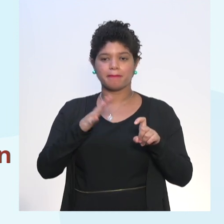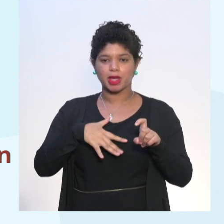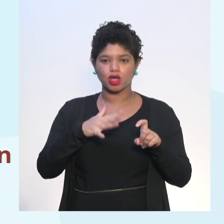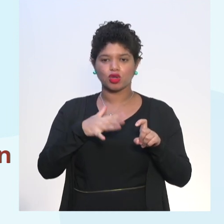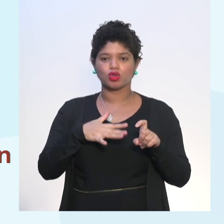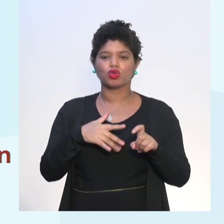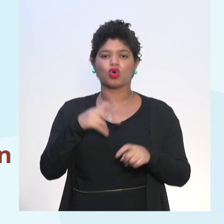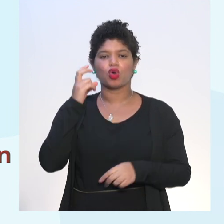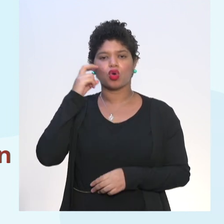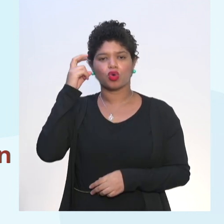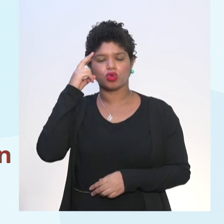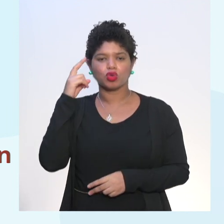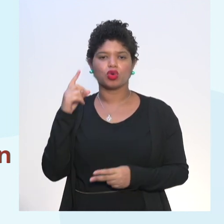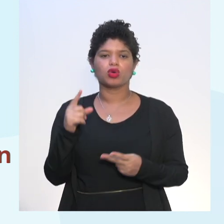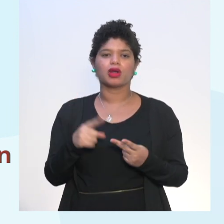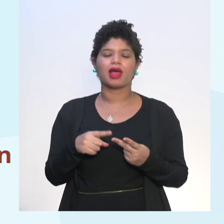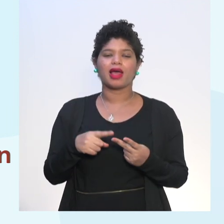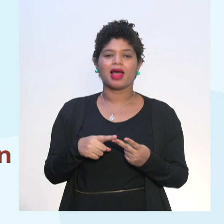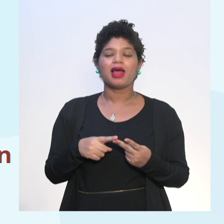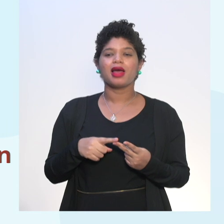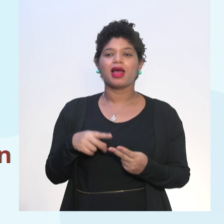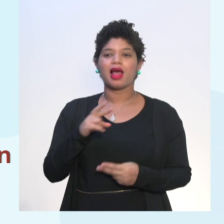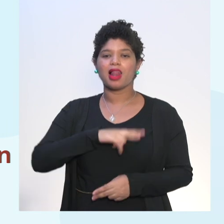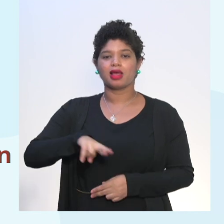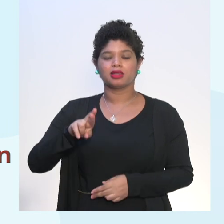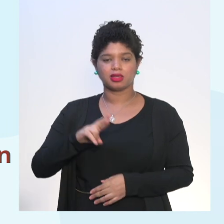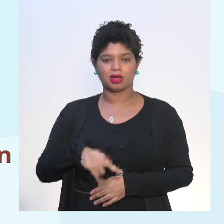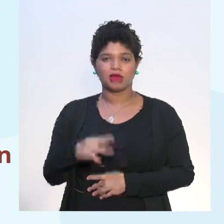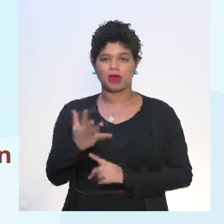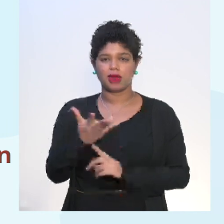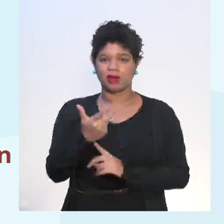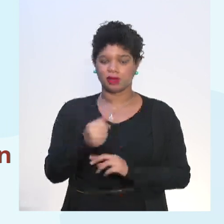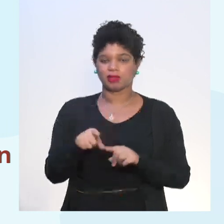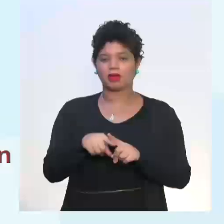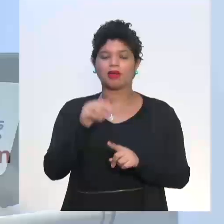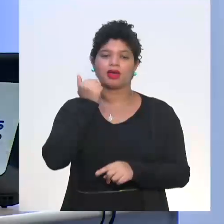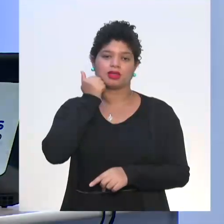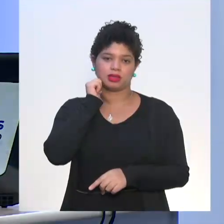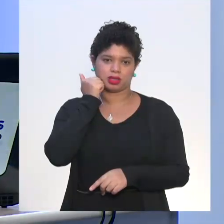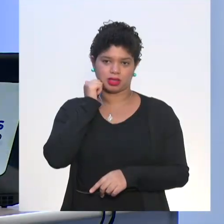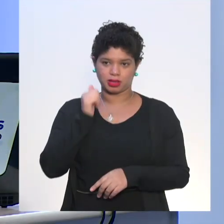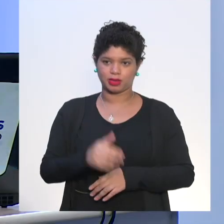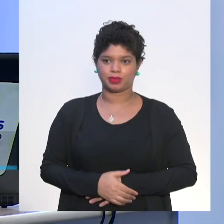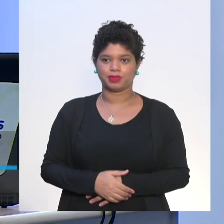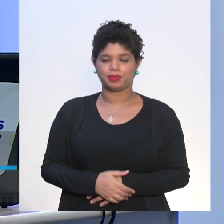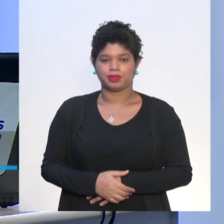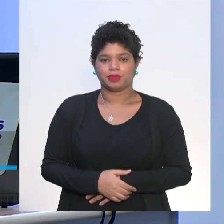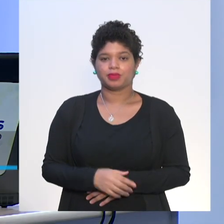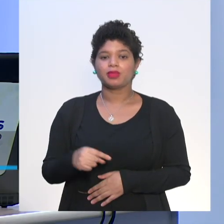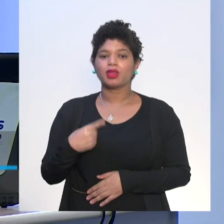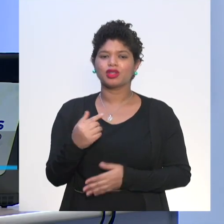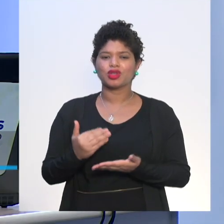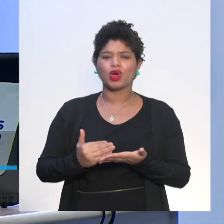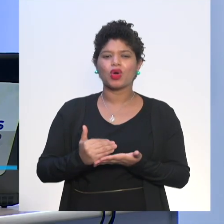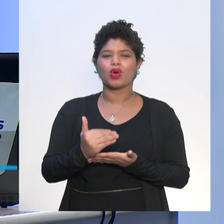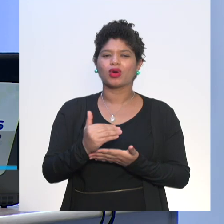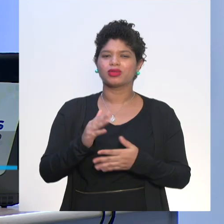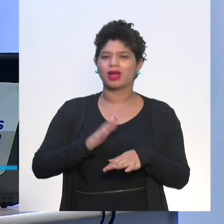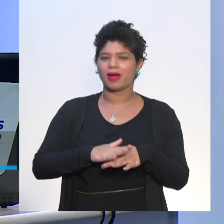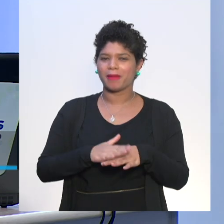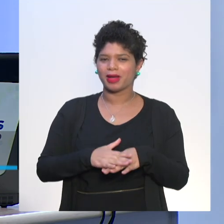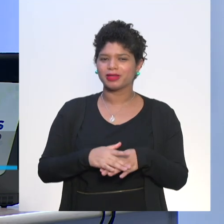religião, arte e ciência. E aí, pessoal, para a gente começar, então, a